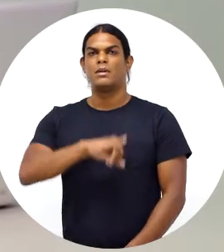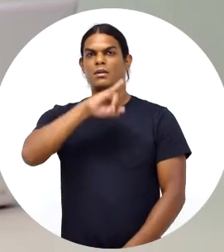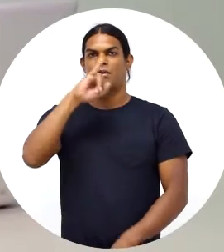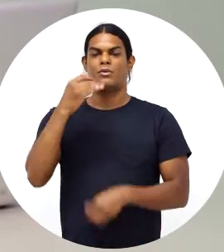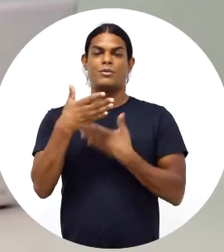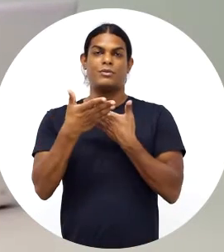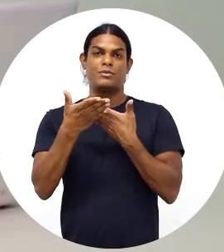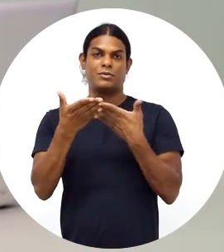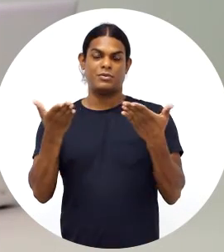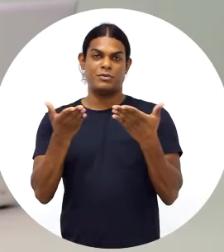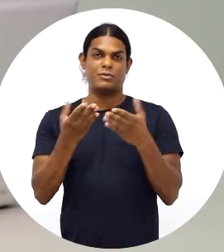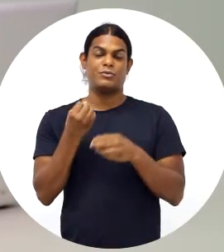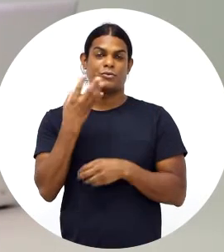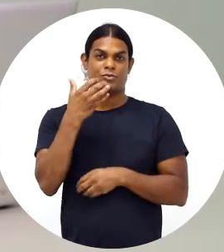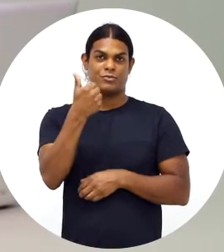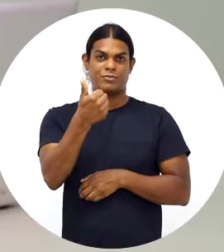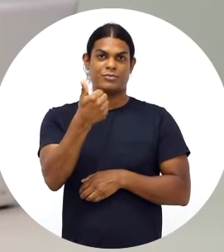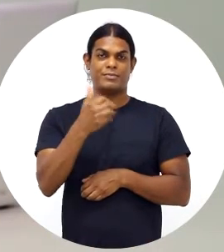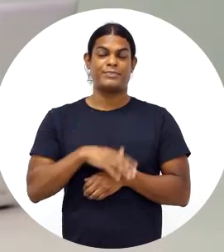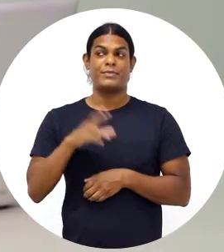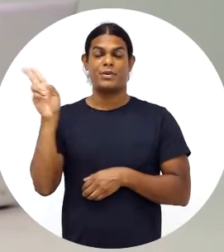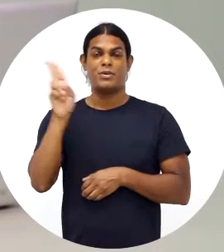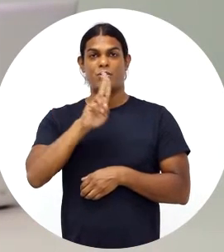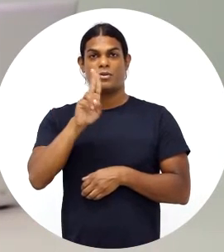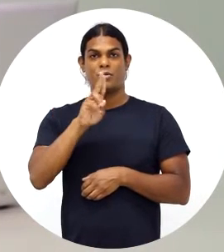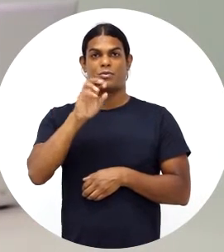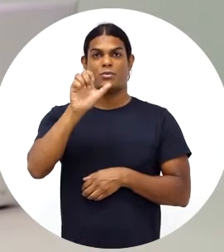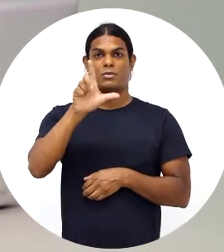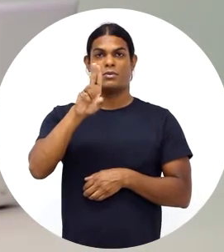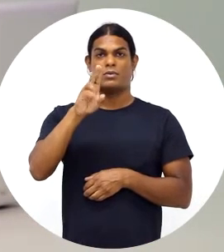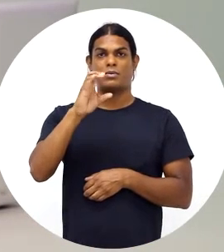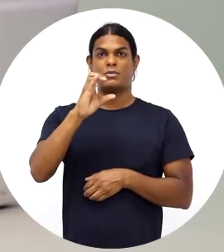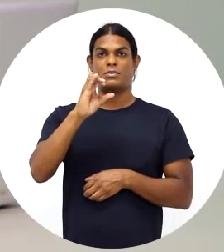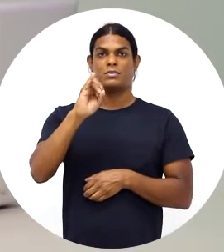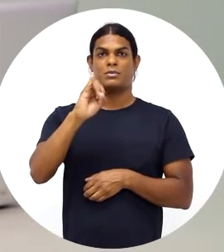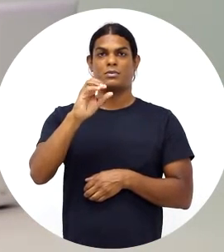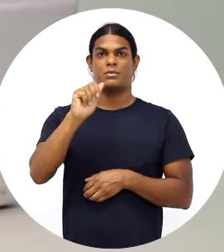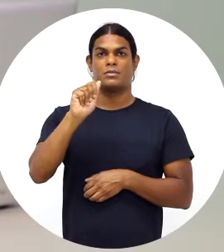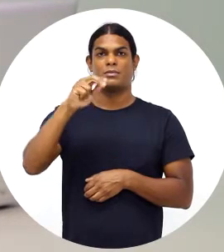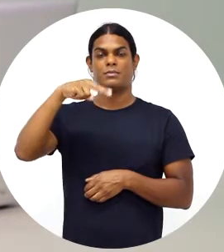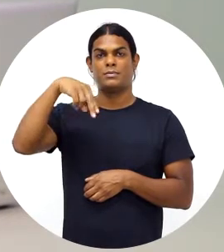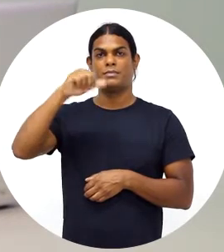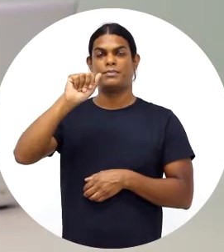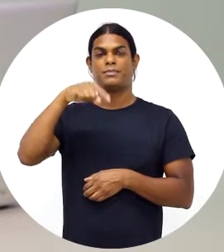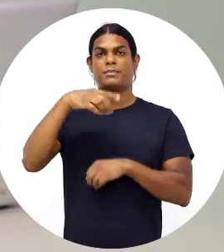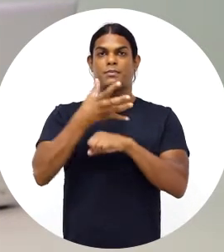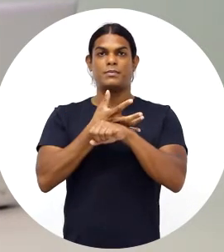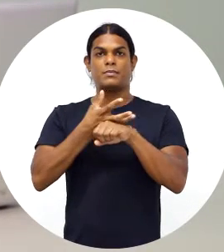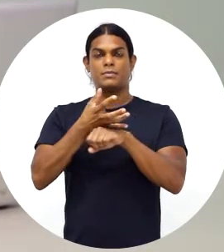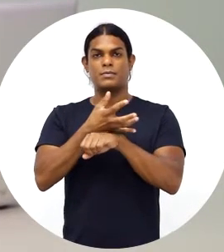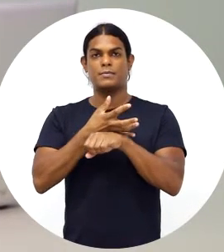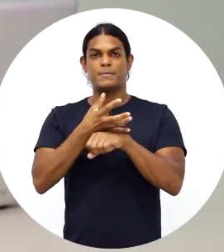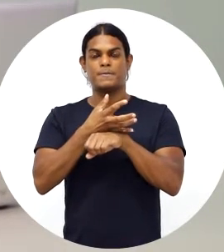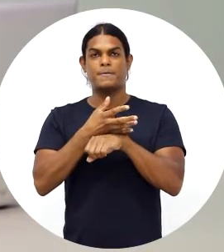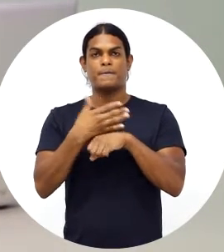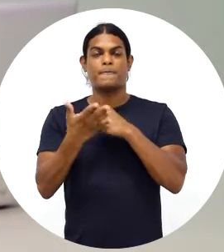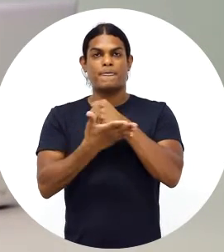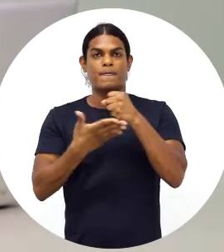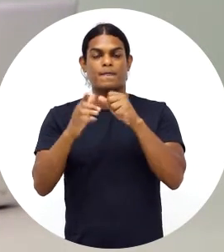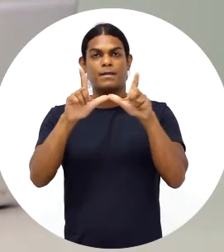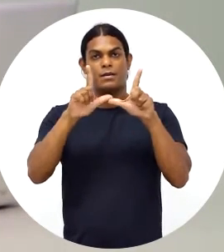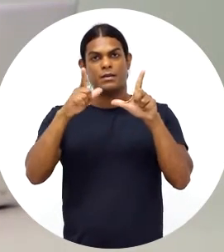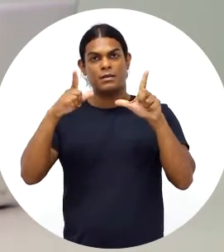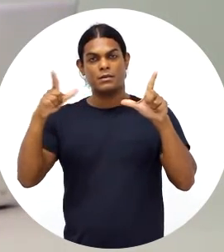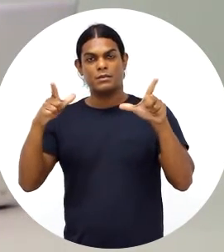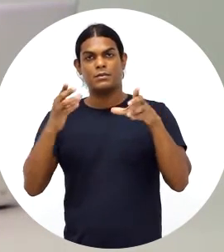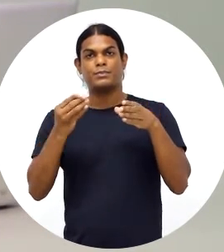Olá, cursistas! Tudo bem? Meu nome é Luciana e essa é a disciplina de Noções Básicas de Literatura